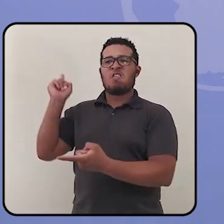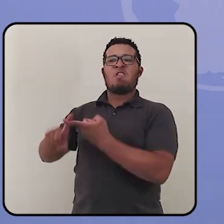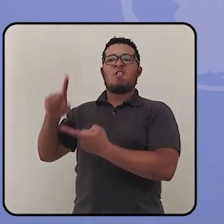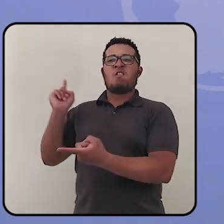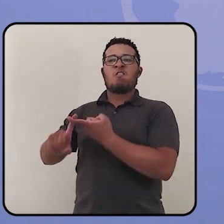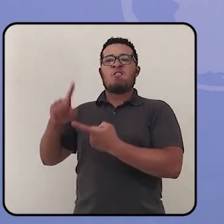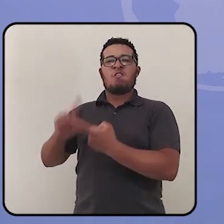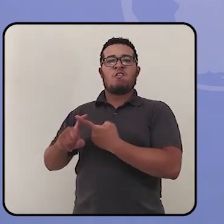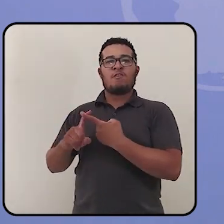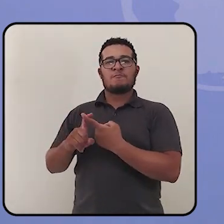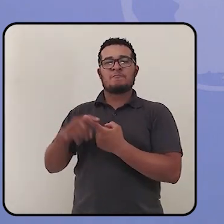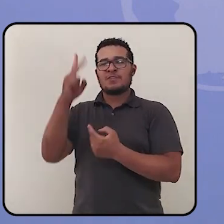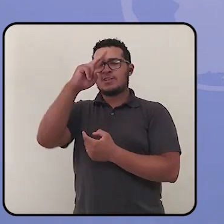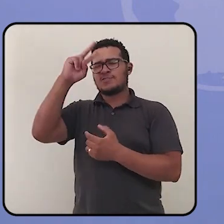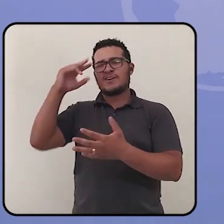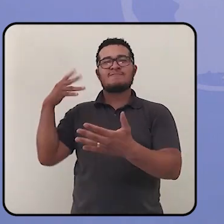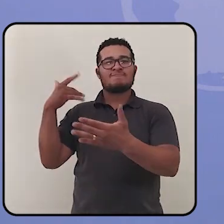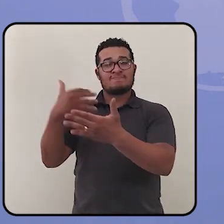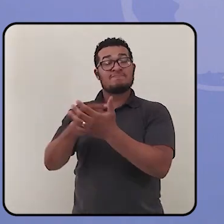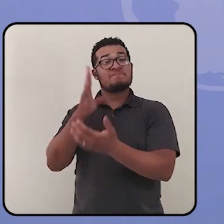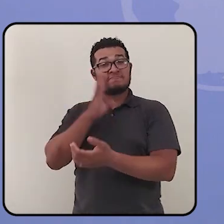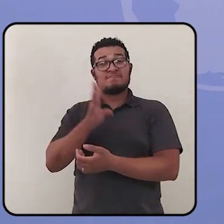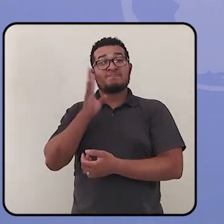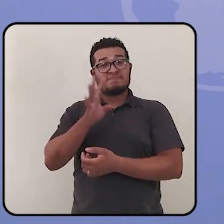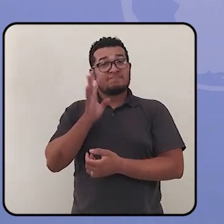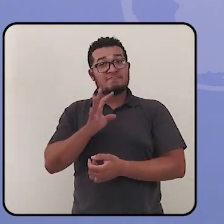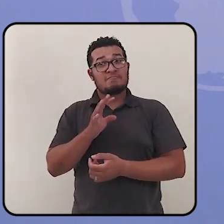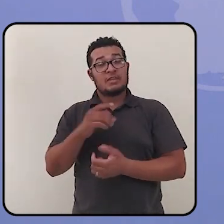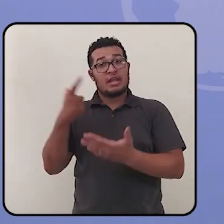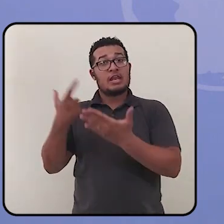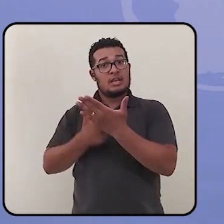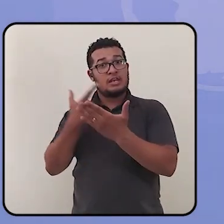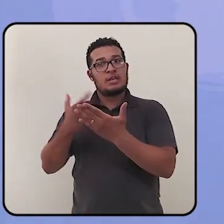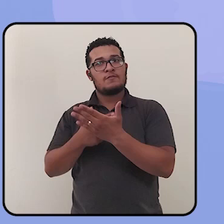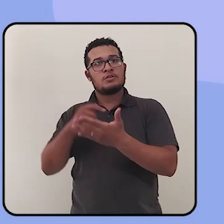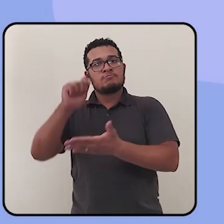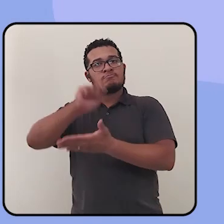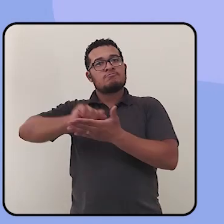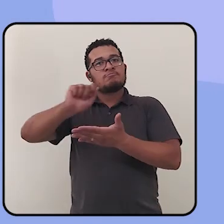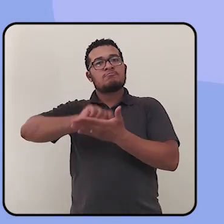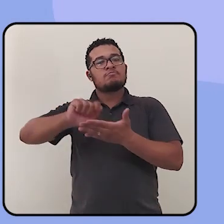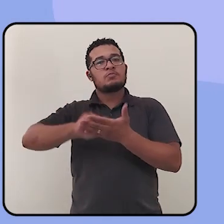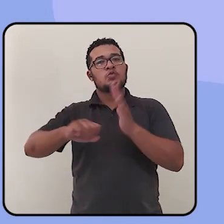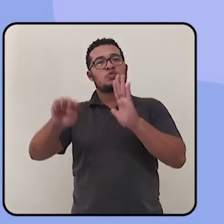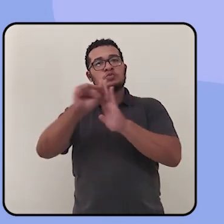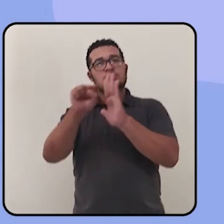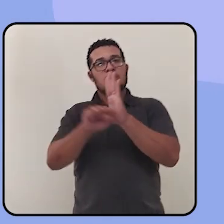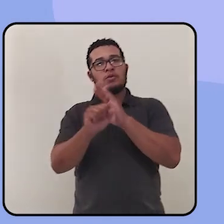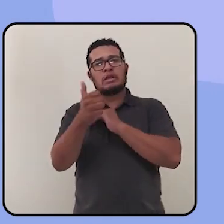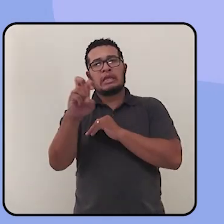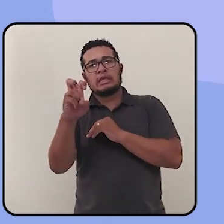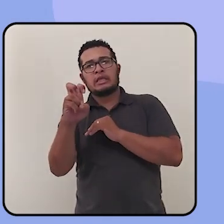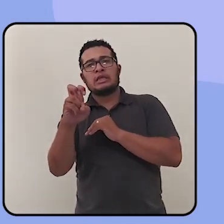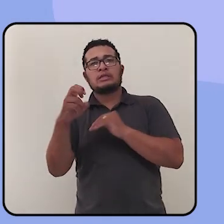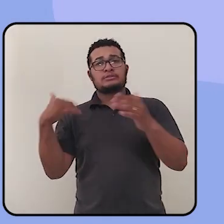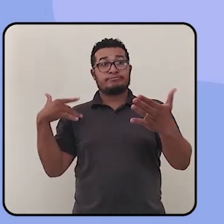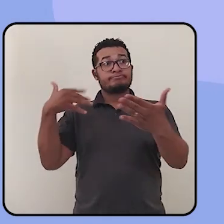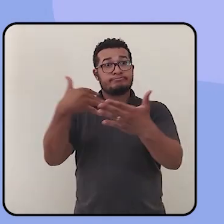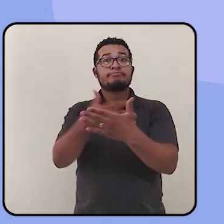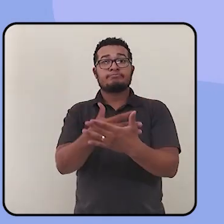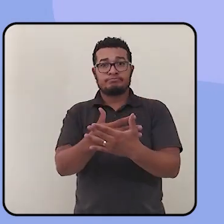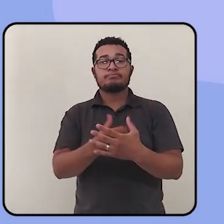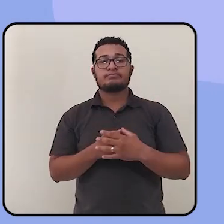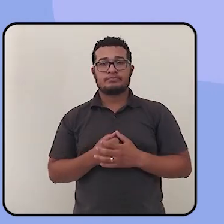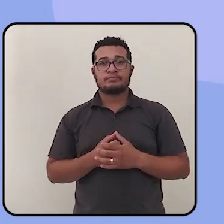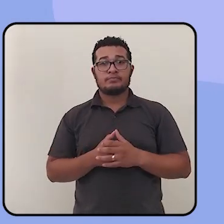de maneira bem interessante enfim são livros bem interessantes lindos que foram escritos no século 15 e 16 e ainda hoje são bem